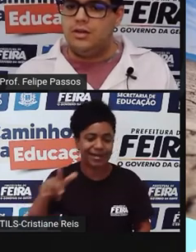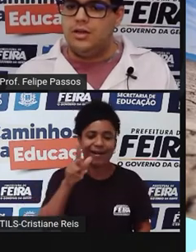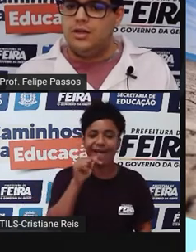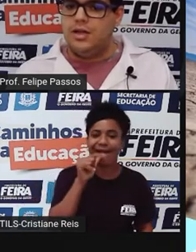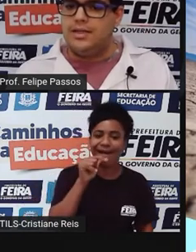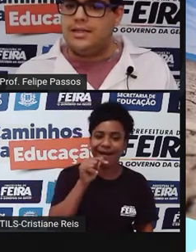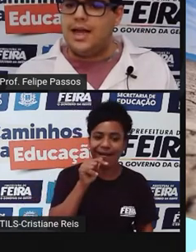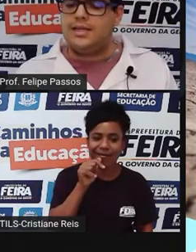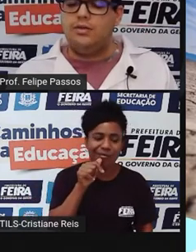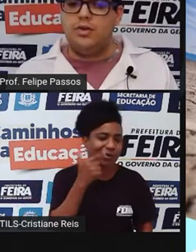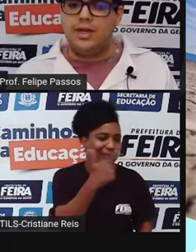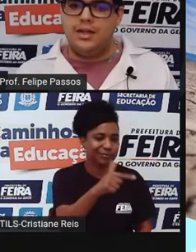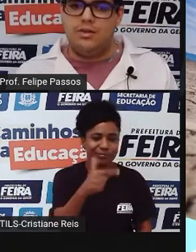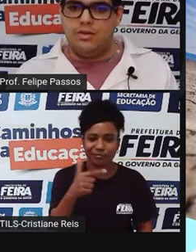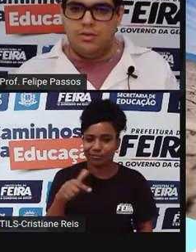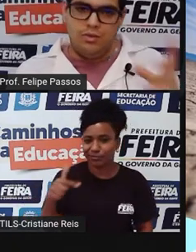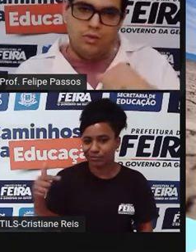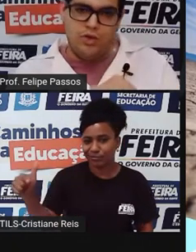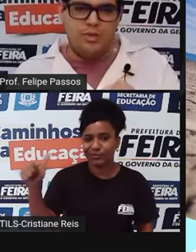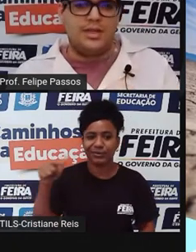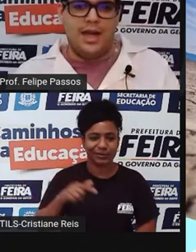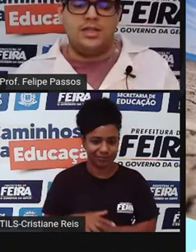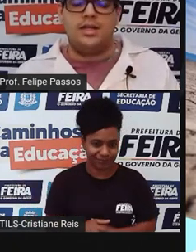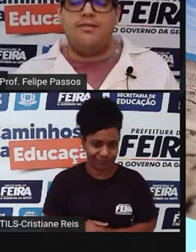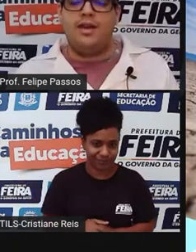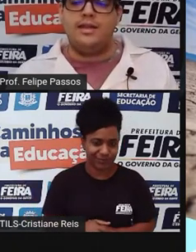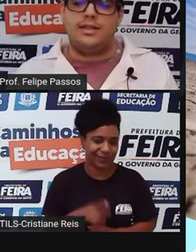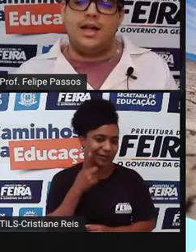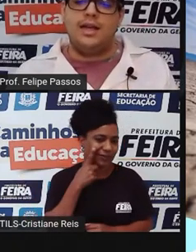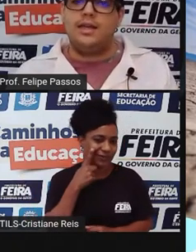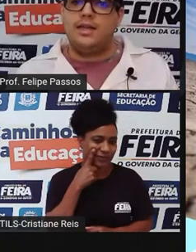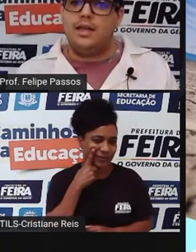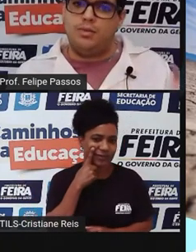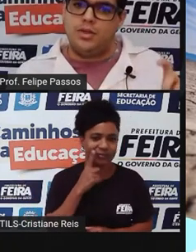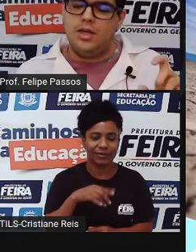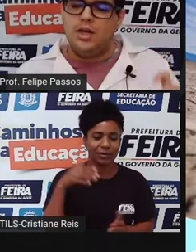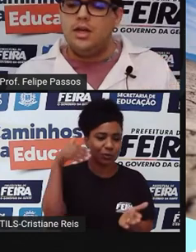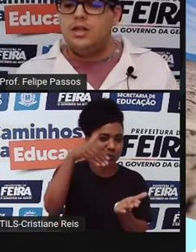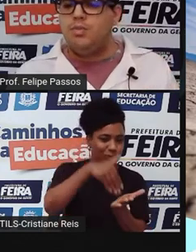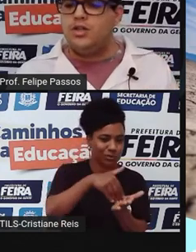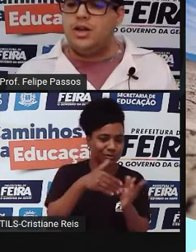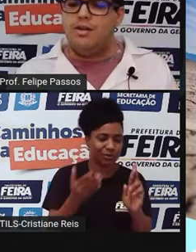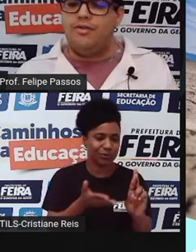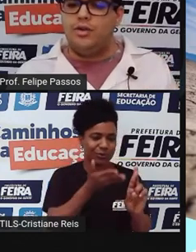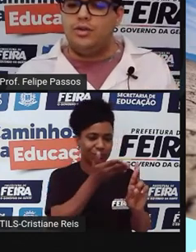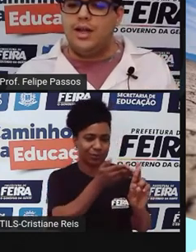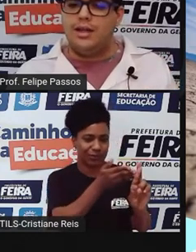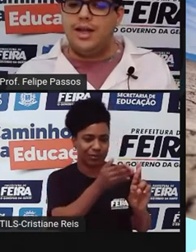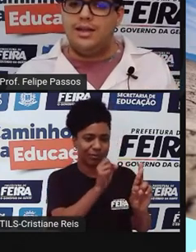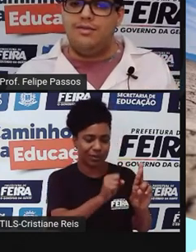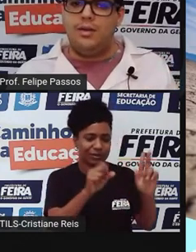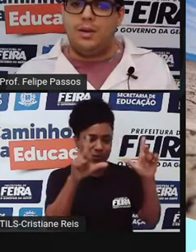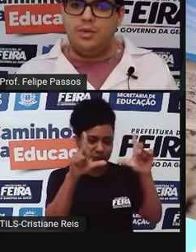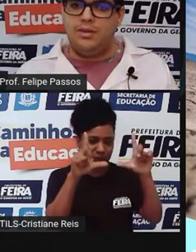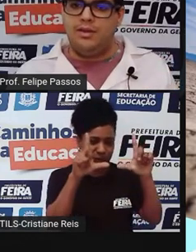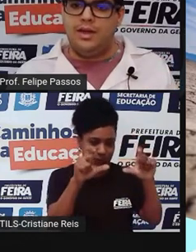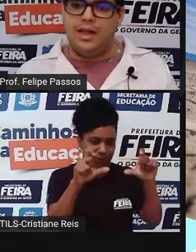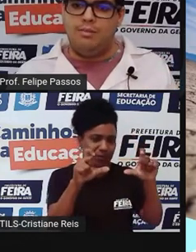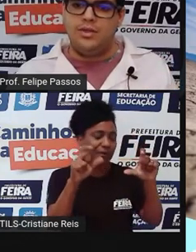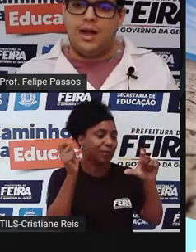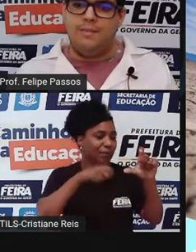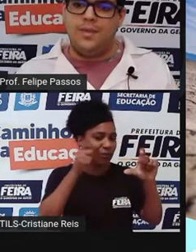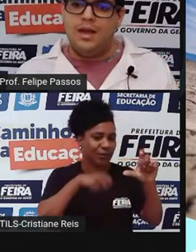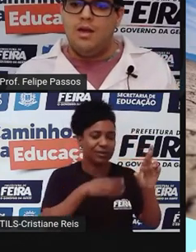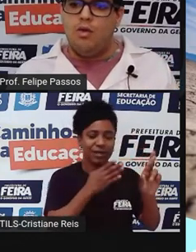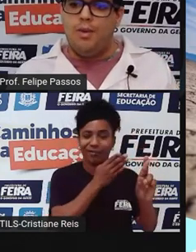estatística. Esses sites estão todos ali no último slide, nas referências, tá? Quem quiser depois pode tirar uma foto da TV para poder ir